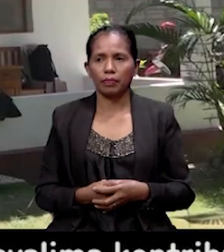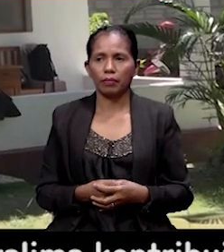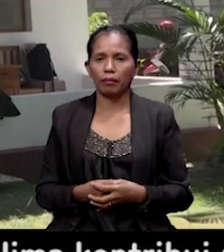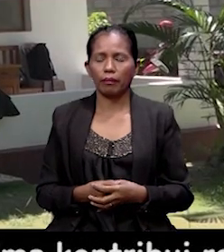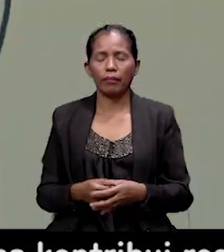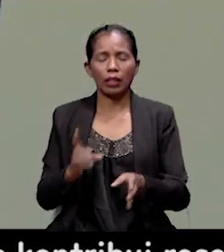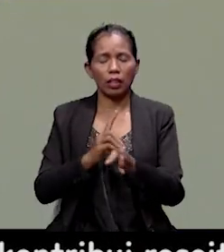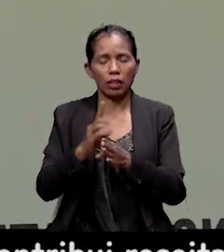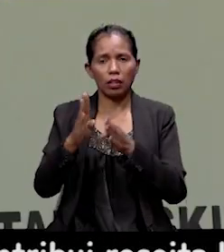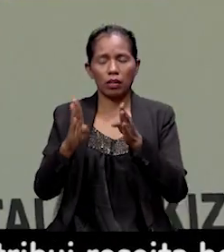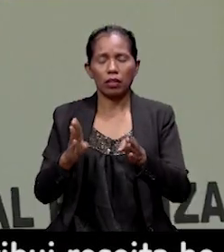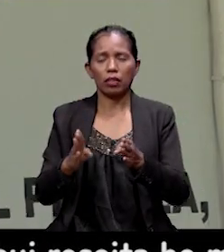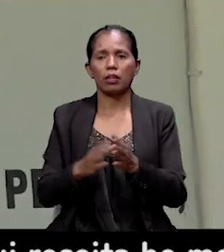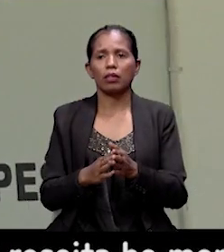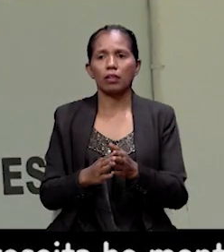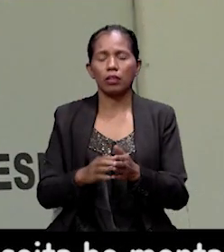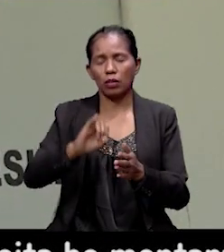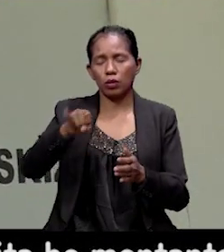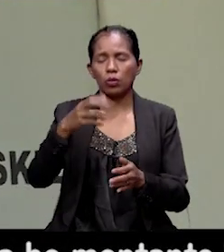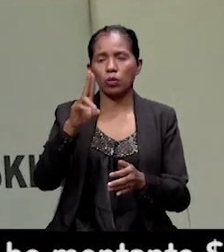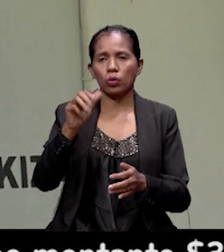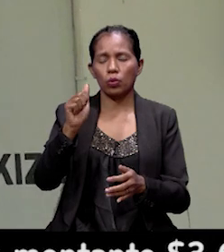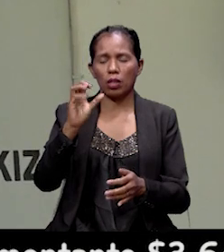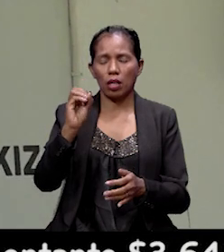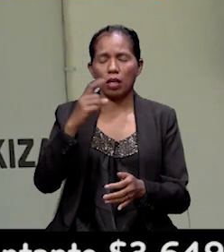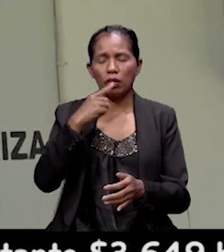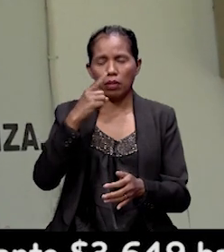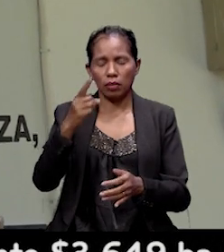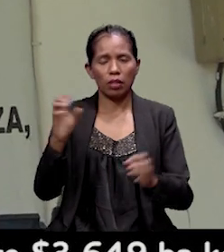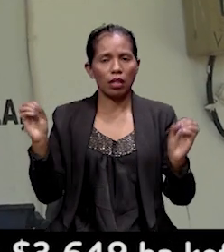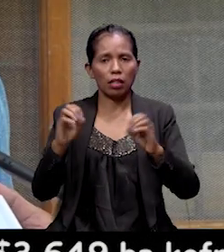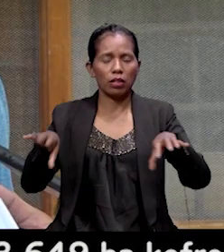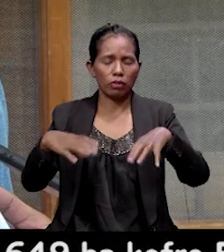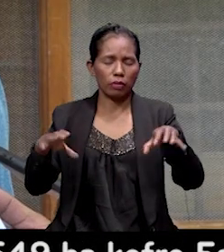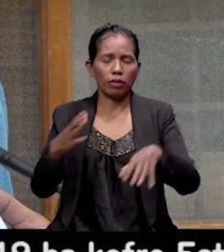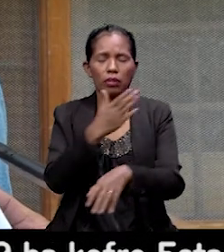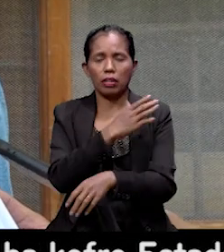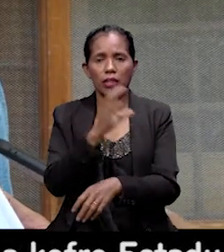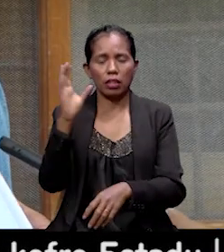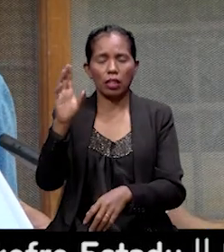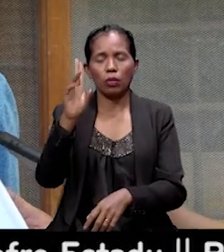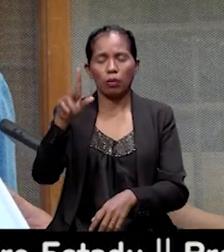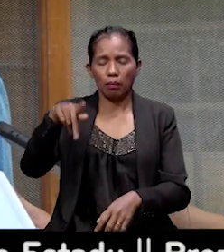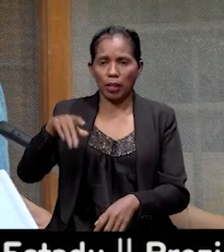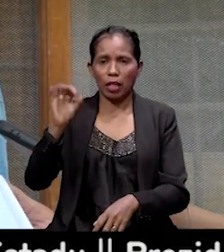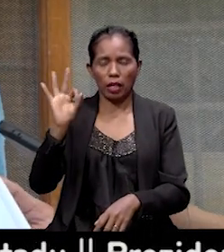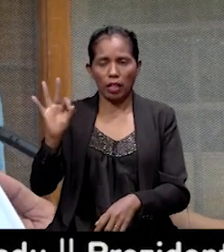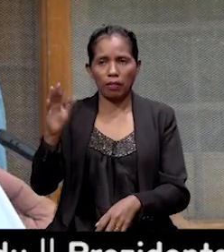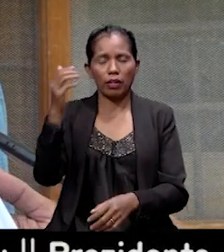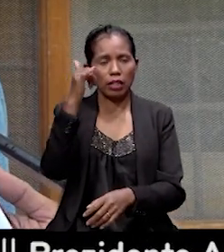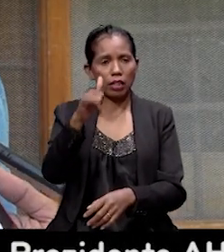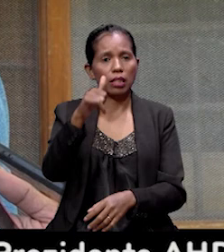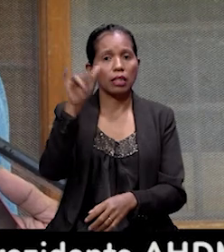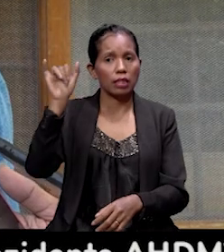Diretor Executivo Fundação Mahenjong Almeida Hateten, o Ministro de Recursos Humanos e Unidade de Patrulhamento Fronteira, nebe destaque a linha